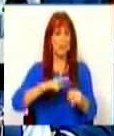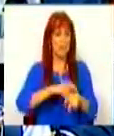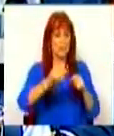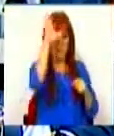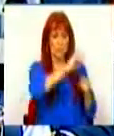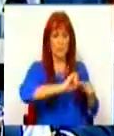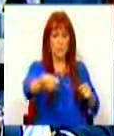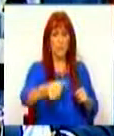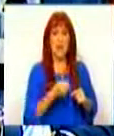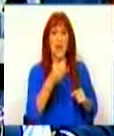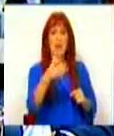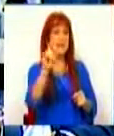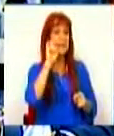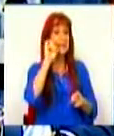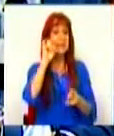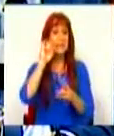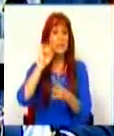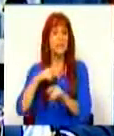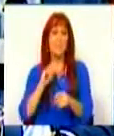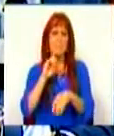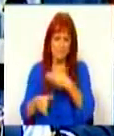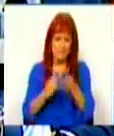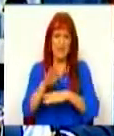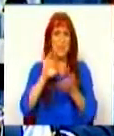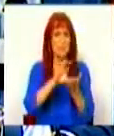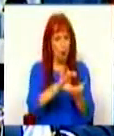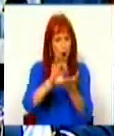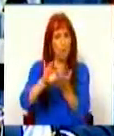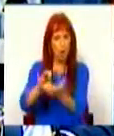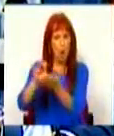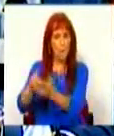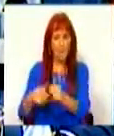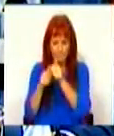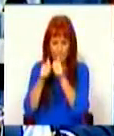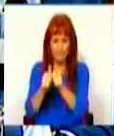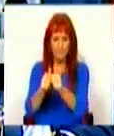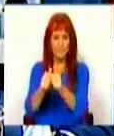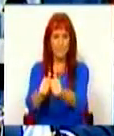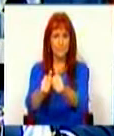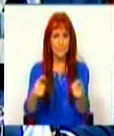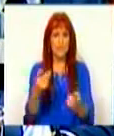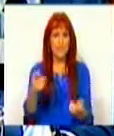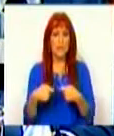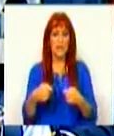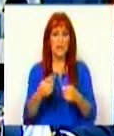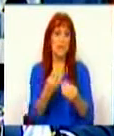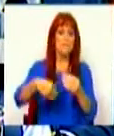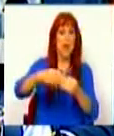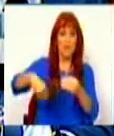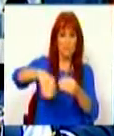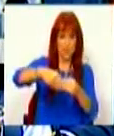legislatura tem um conjunto de garantias de manutenção do financiamento e de acompanhamento dos encargos